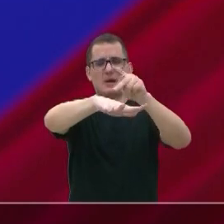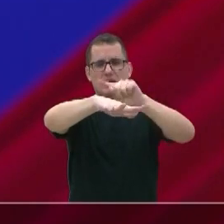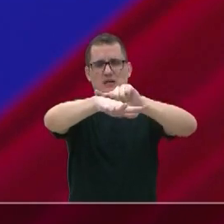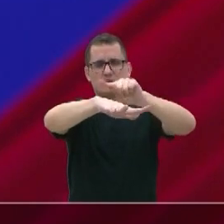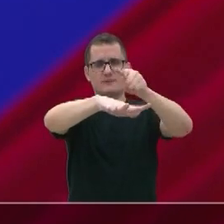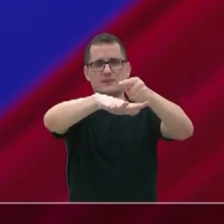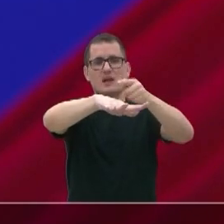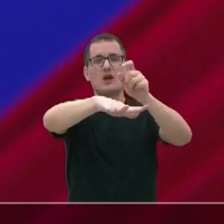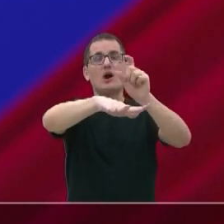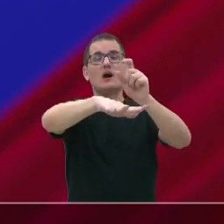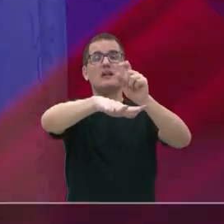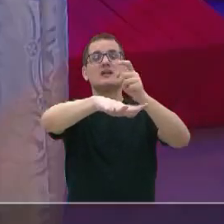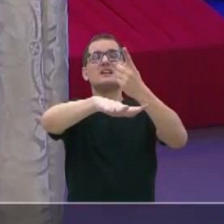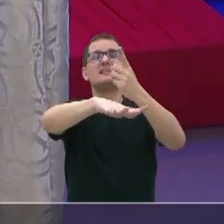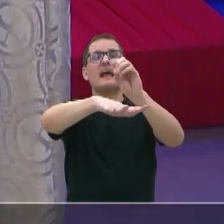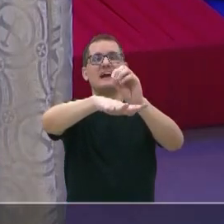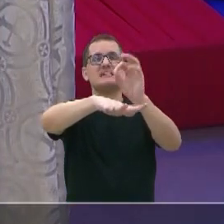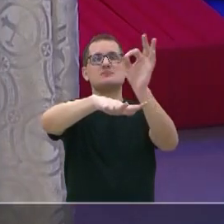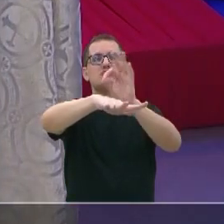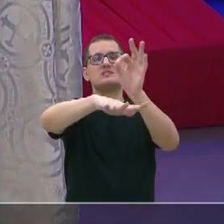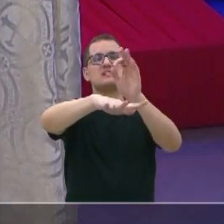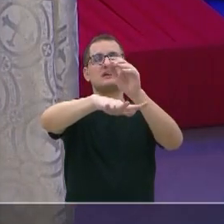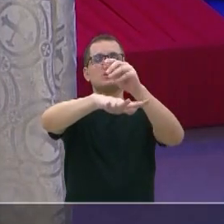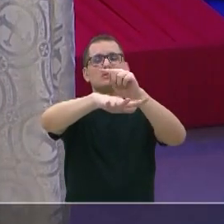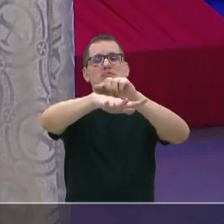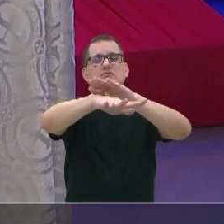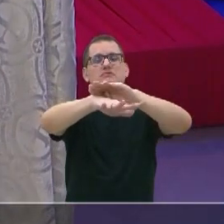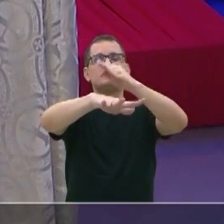10% está fora da água.